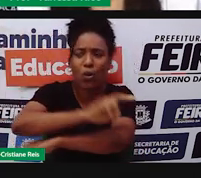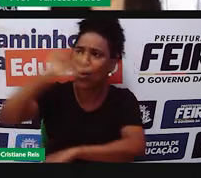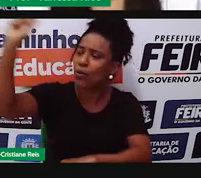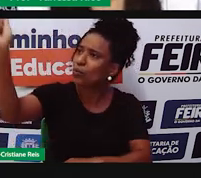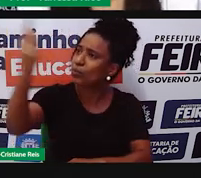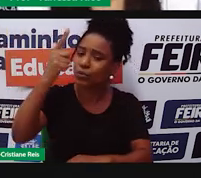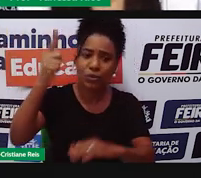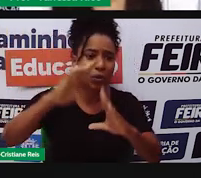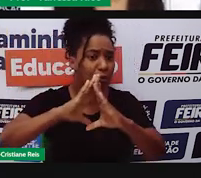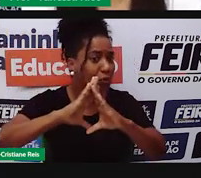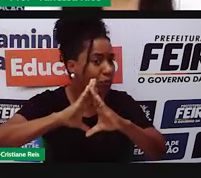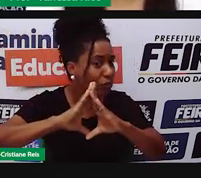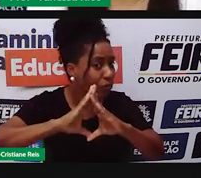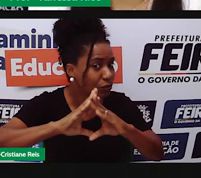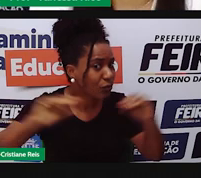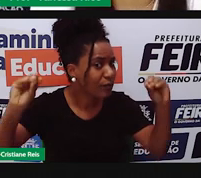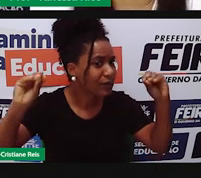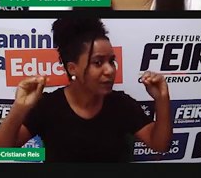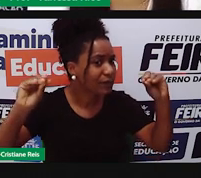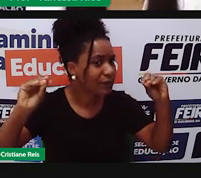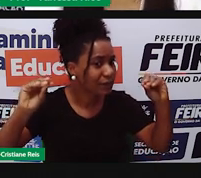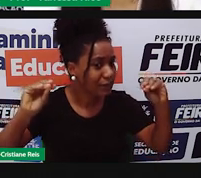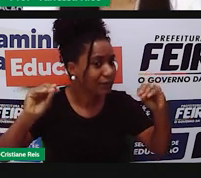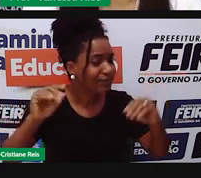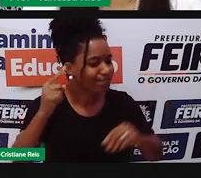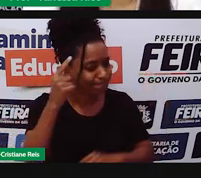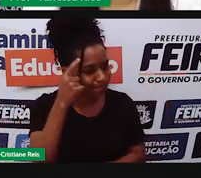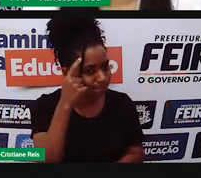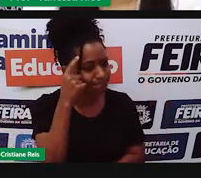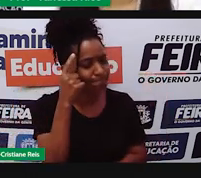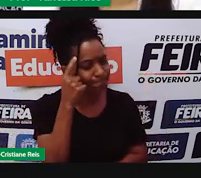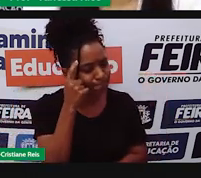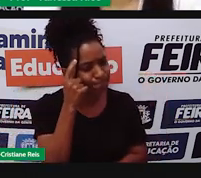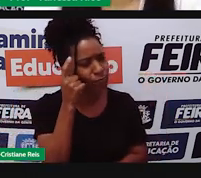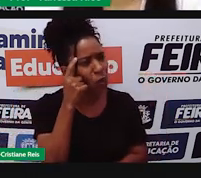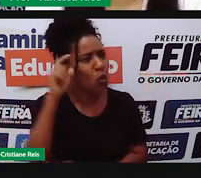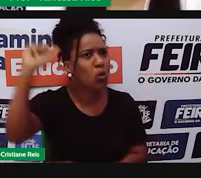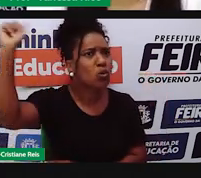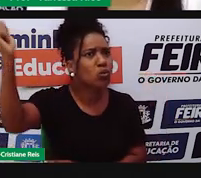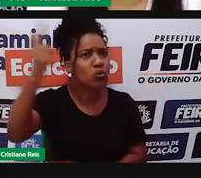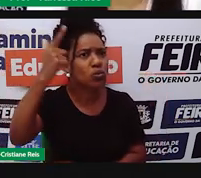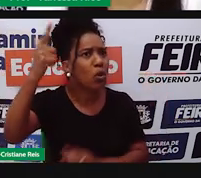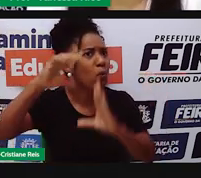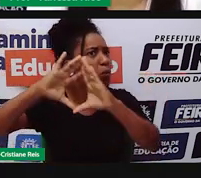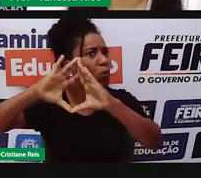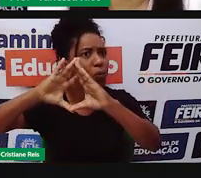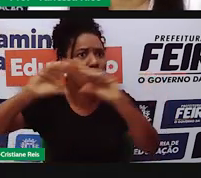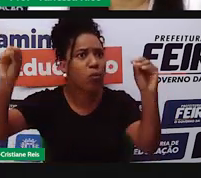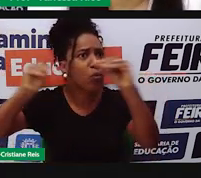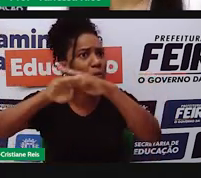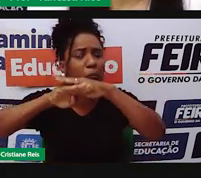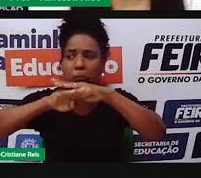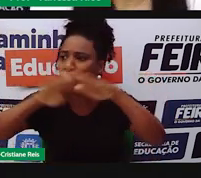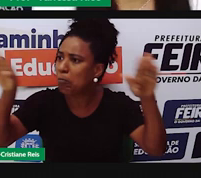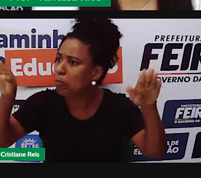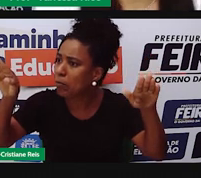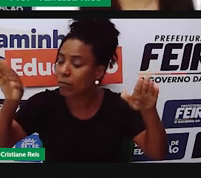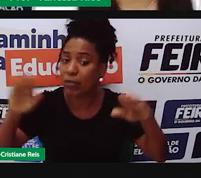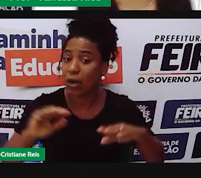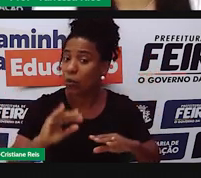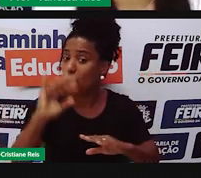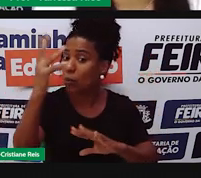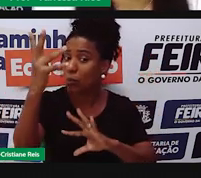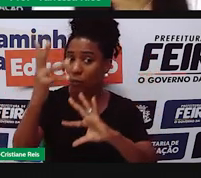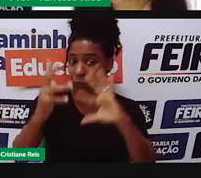Aí a gente passa aí, ó, várias ideias pela cabeça, não é? Várias coisas poderiam acontecer, várias